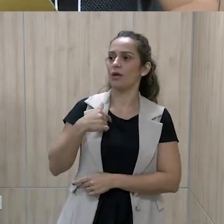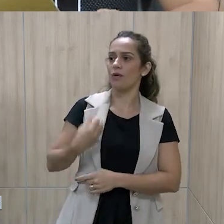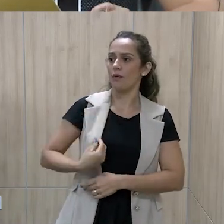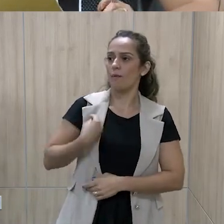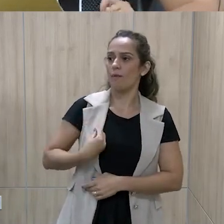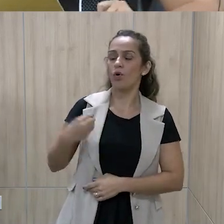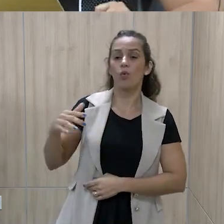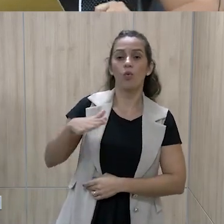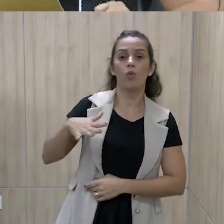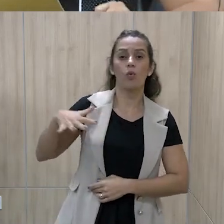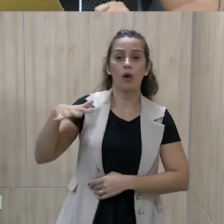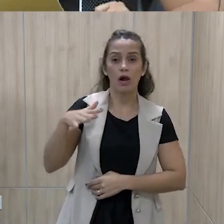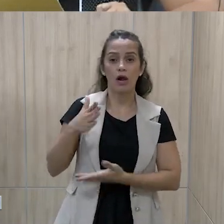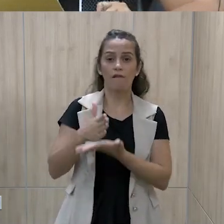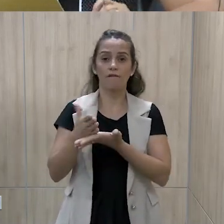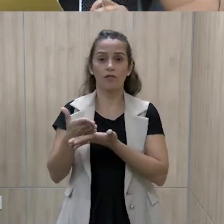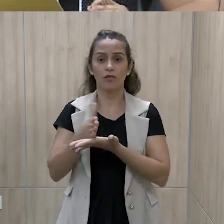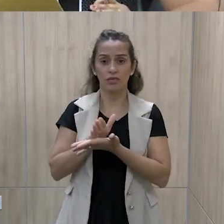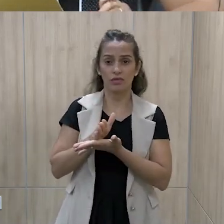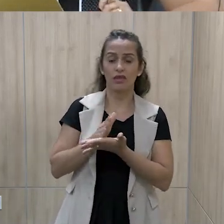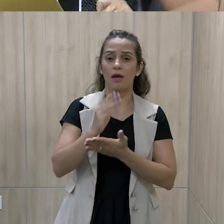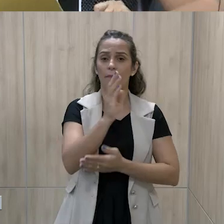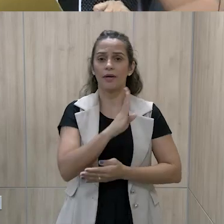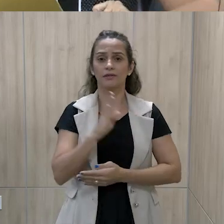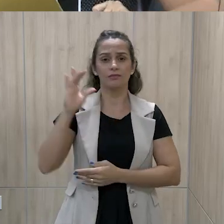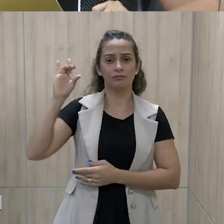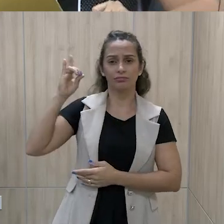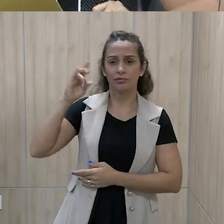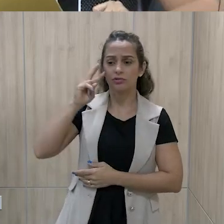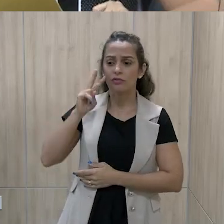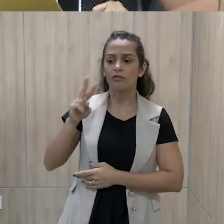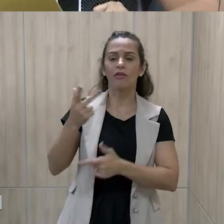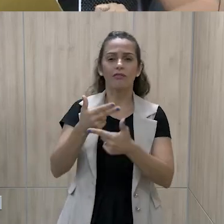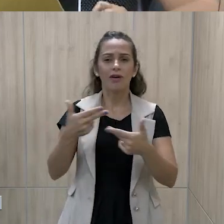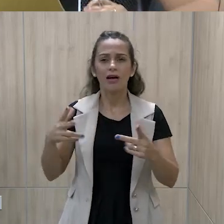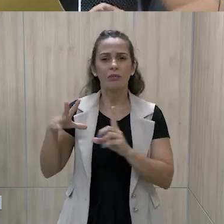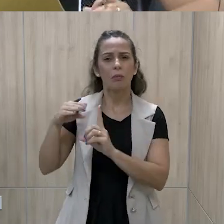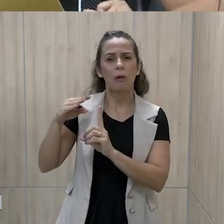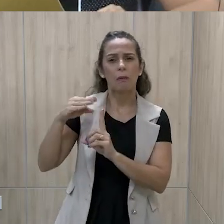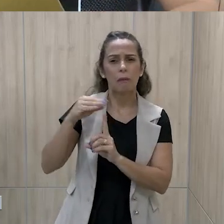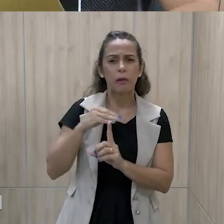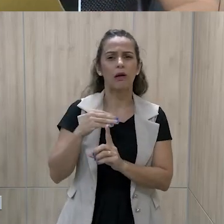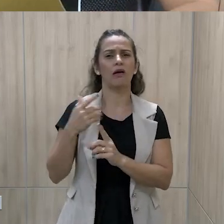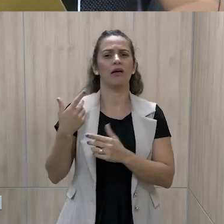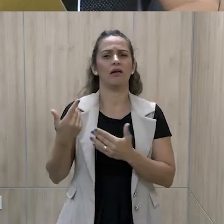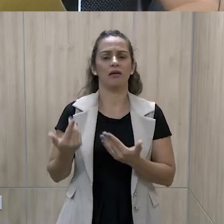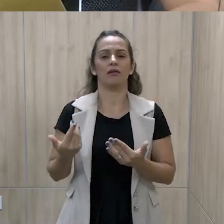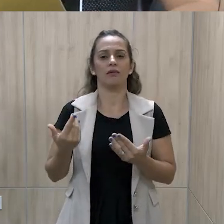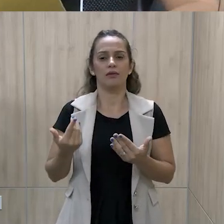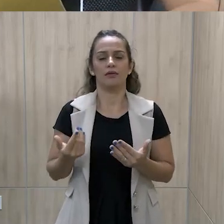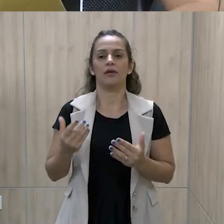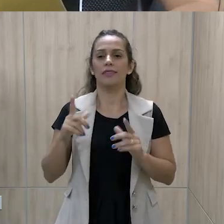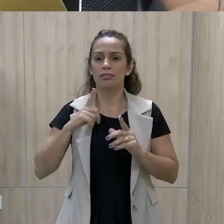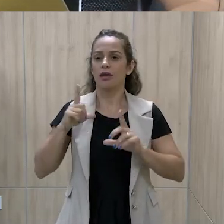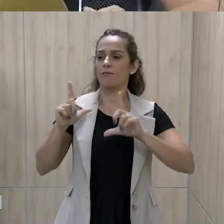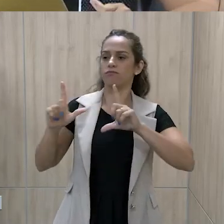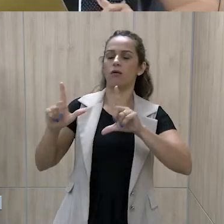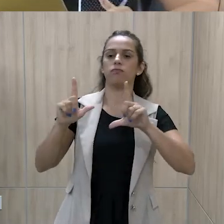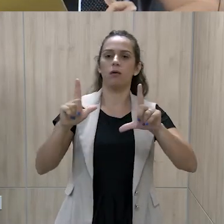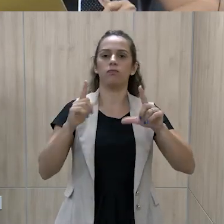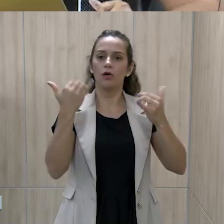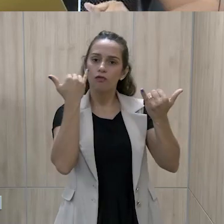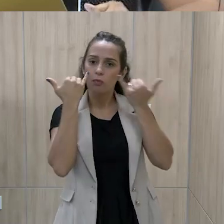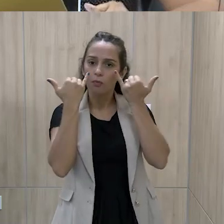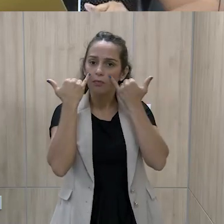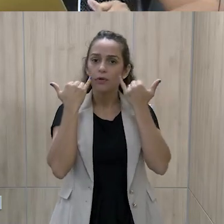e o que mora numa região de Fronteira infelizmente a gente vê com muita frequência casa assim e a fixação de